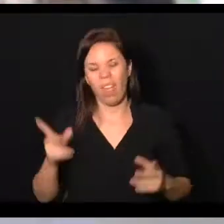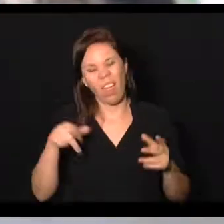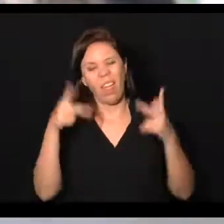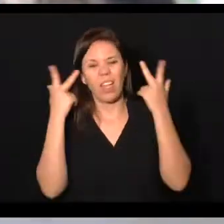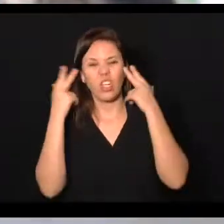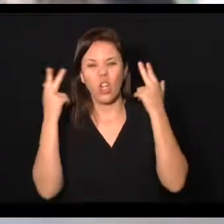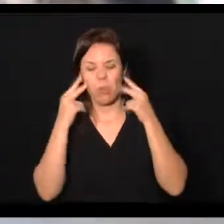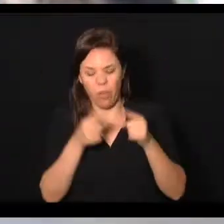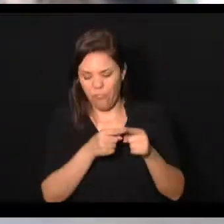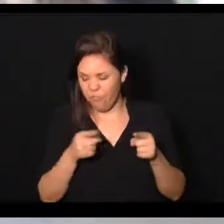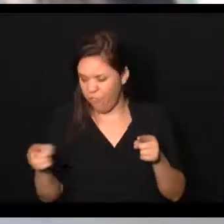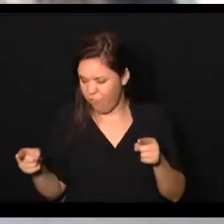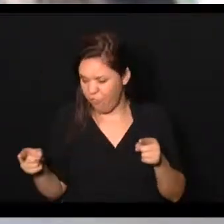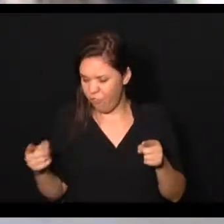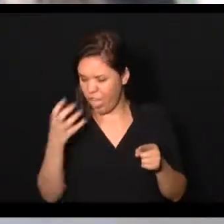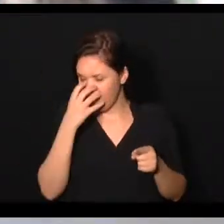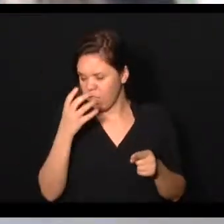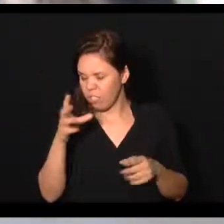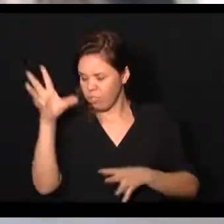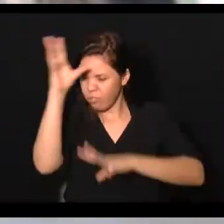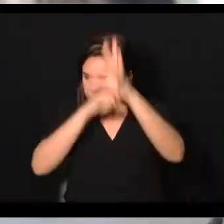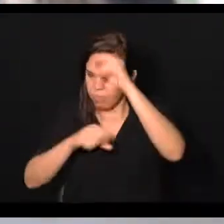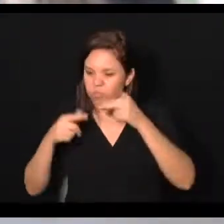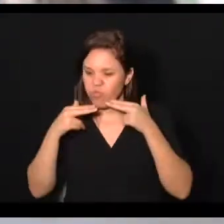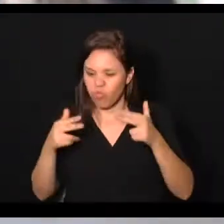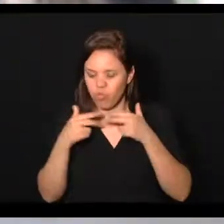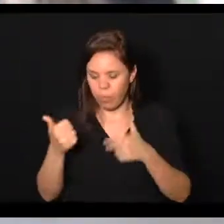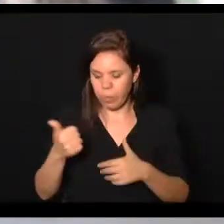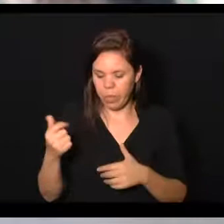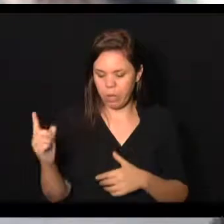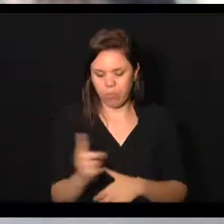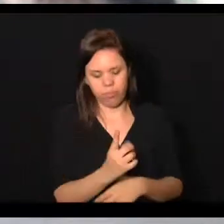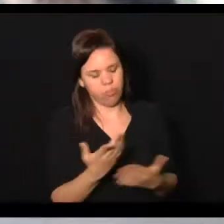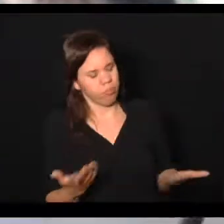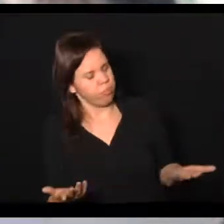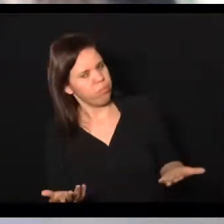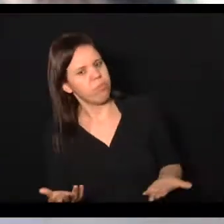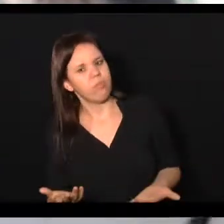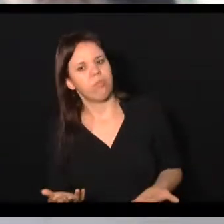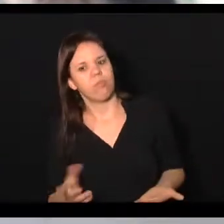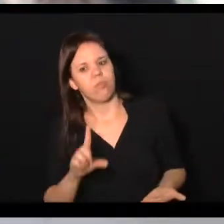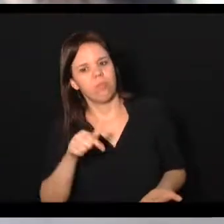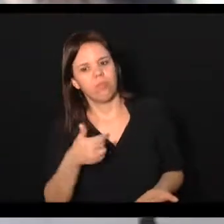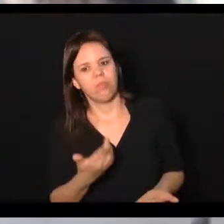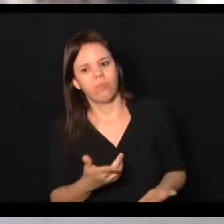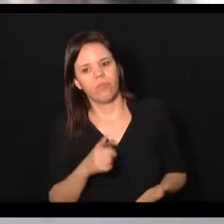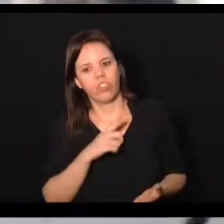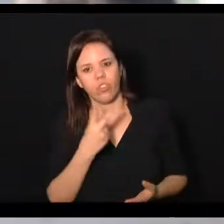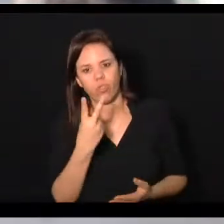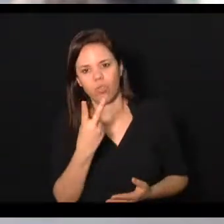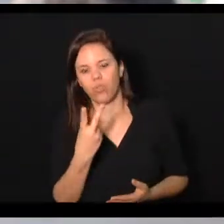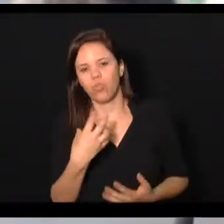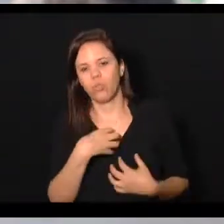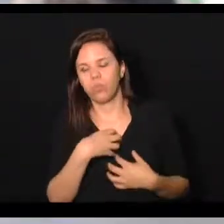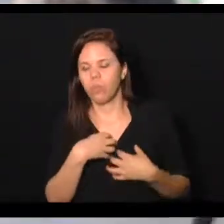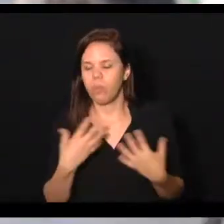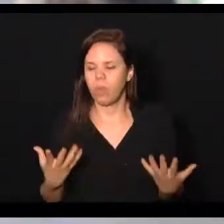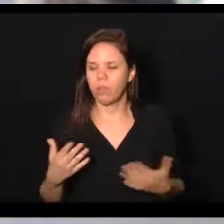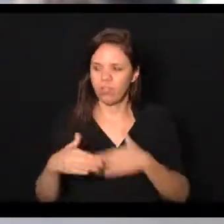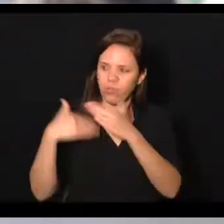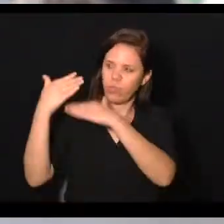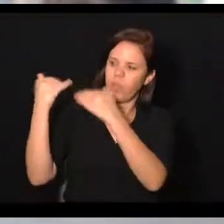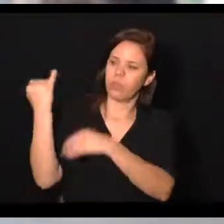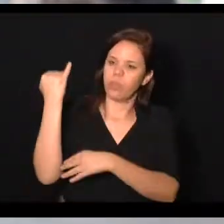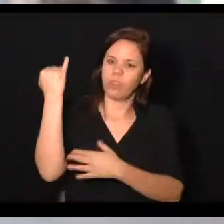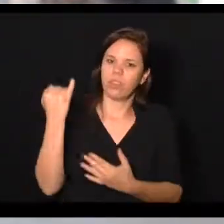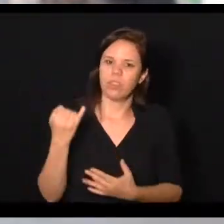da fase dos cães. Então, no primeiro momento, ele vai ter 2 fases que é importantes para o desenvolvimento dele,